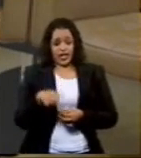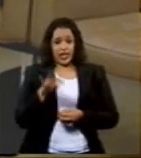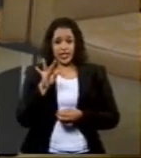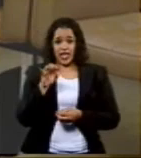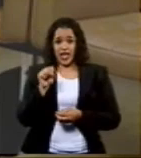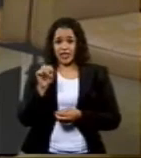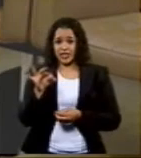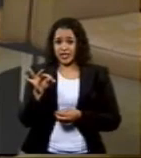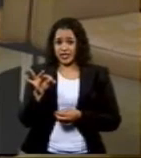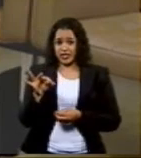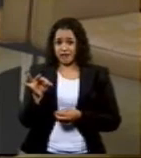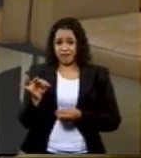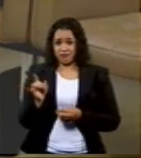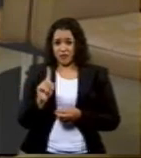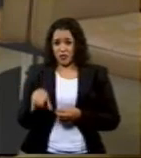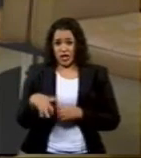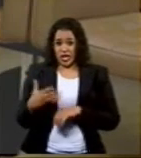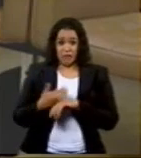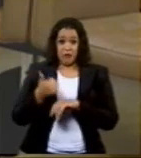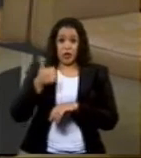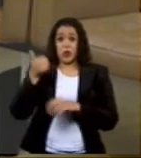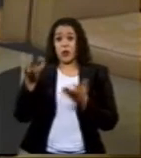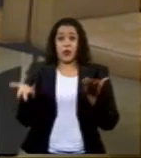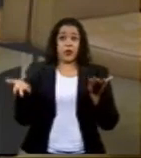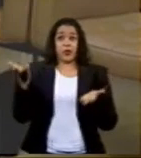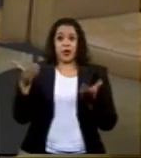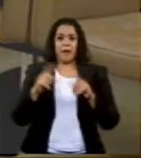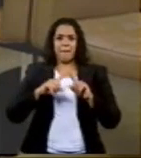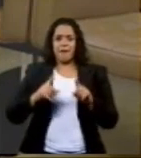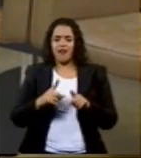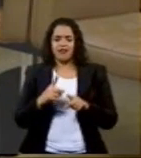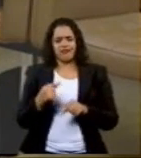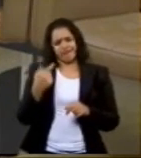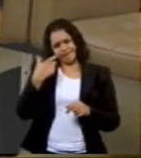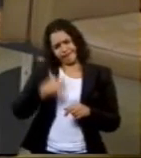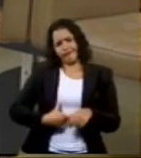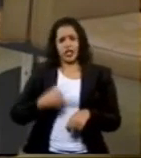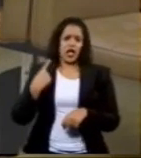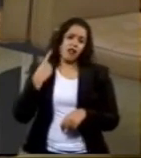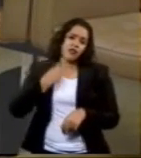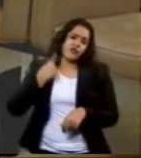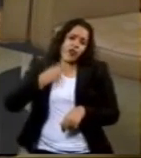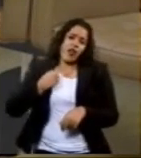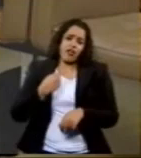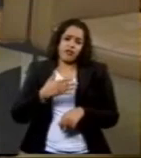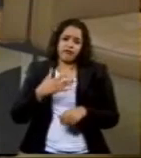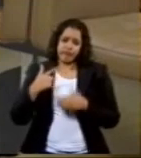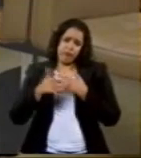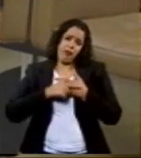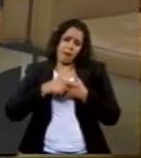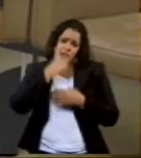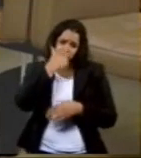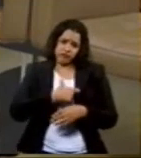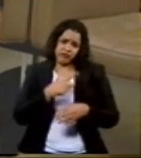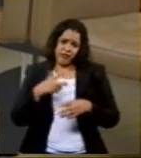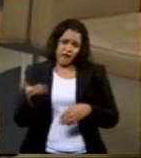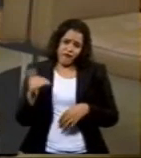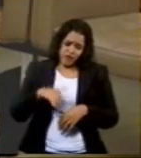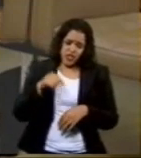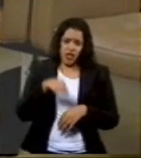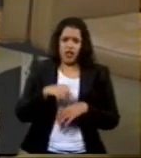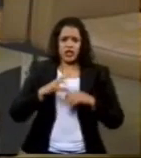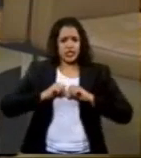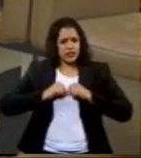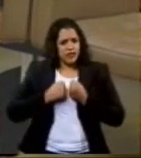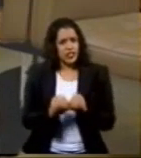não é lá das melhores, mas ao advogado cabe a nossa função, é essa, é vir defender muitas